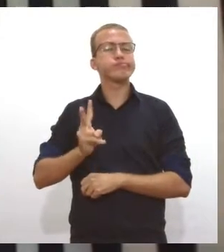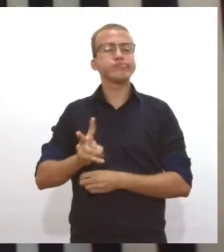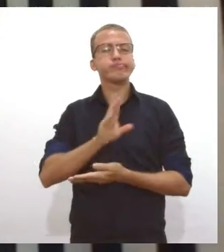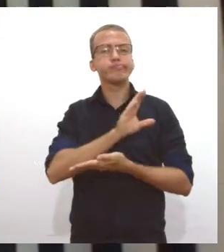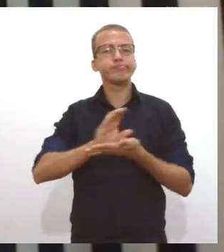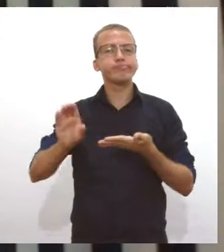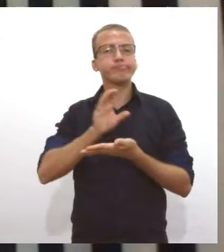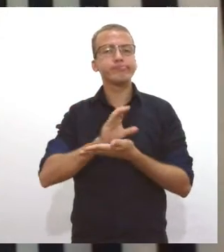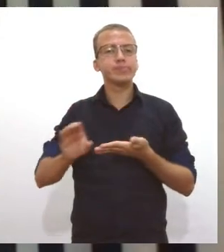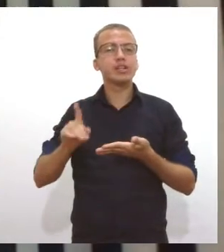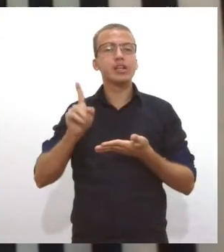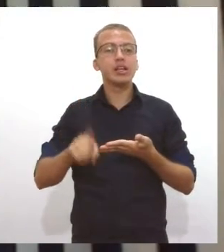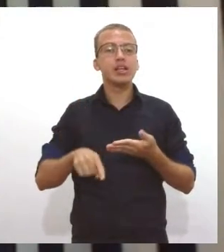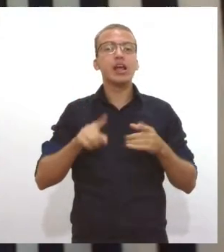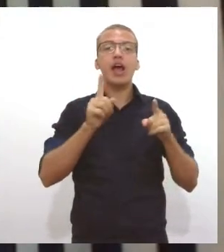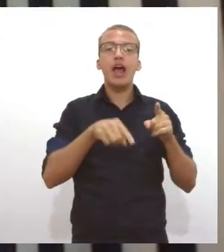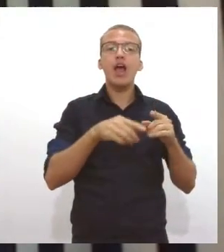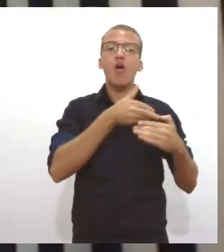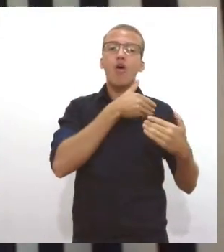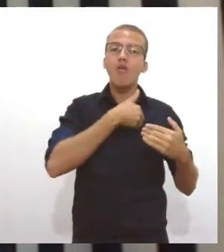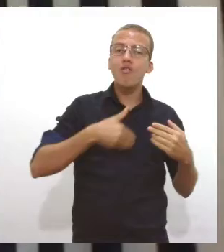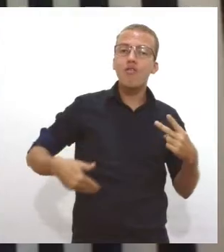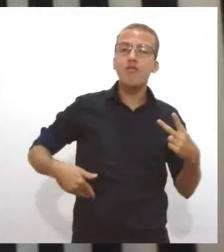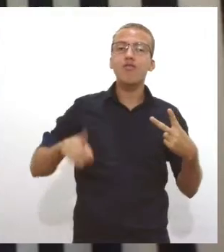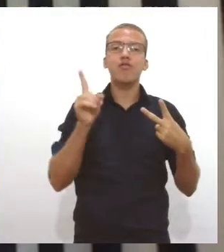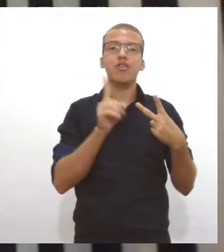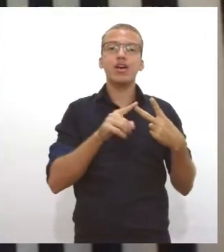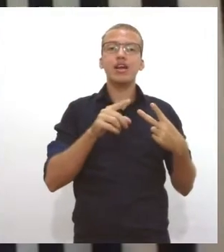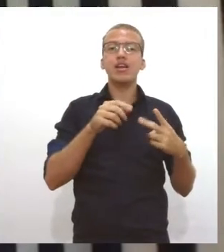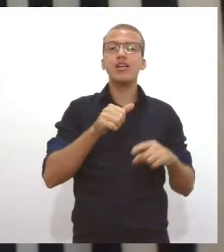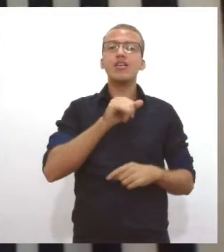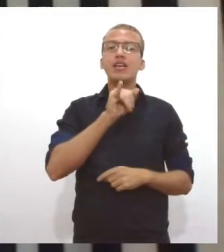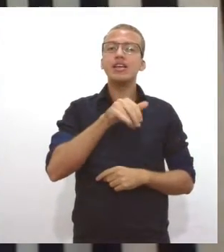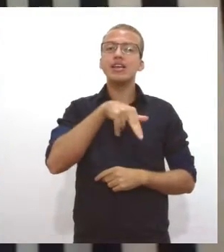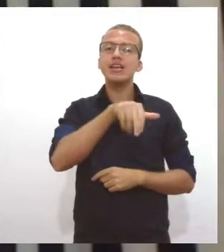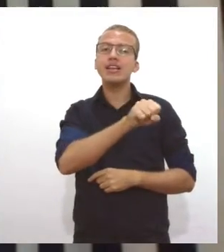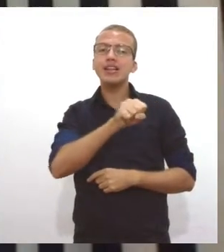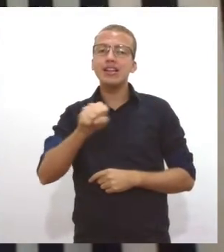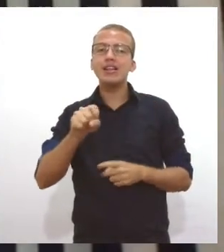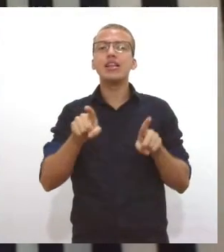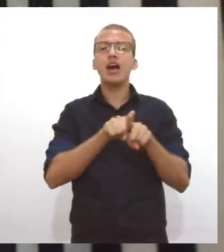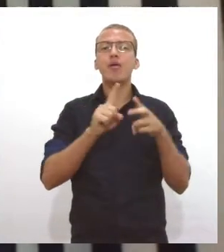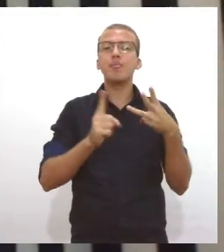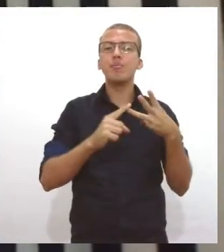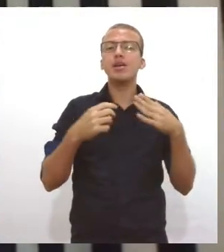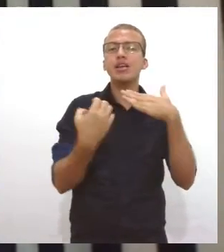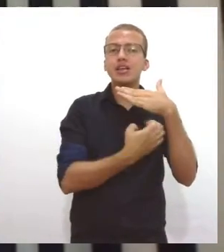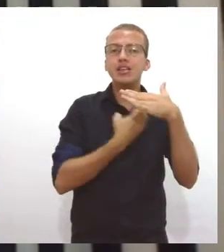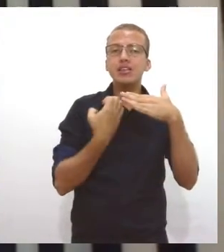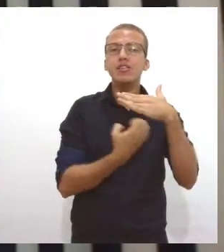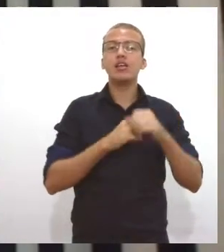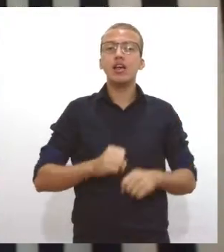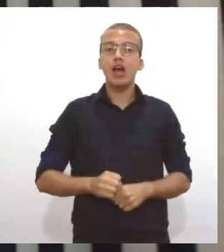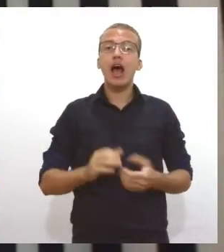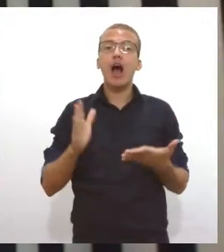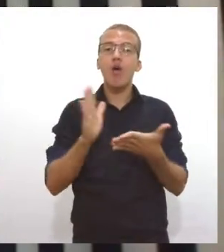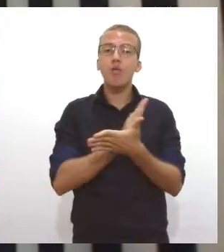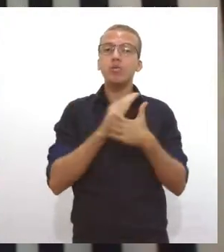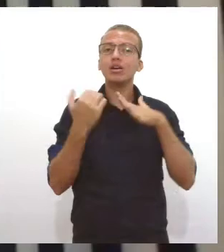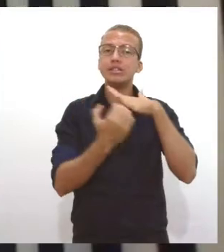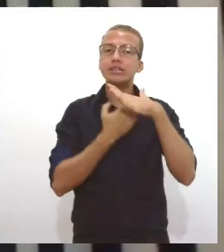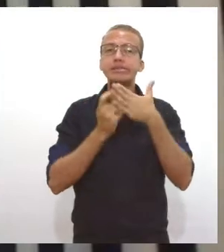INSS empresas o governo tem que bancar ajudar as empresas que não puderem a bancar o